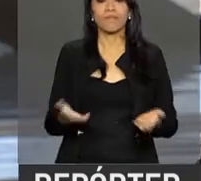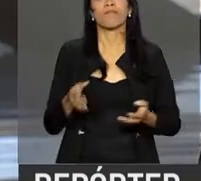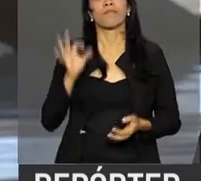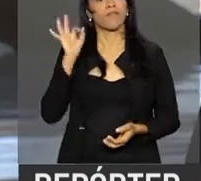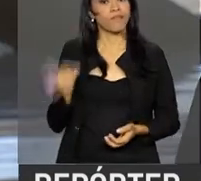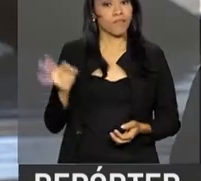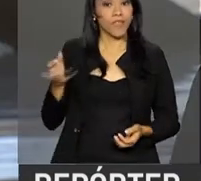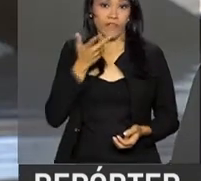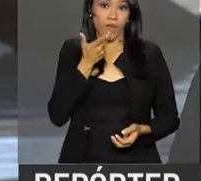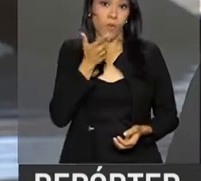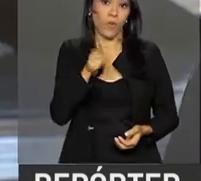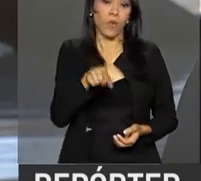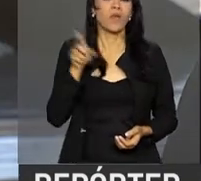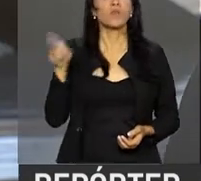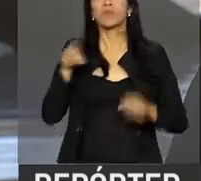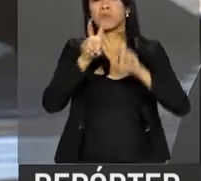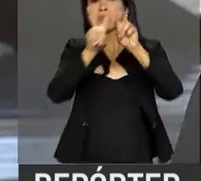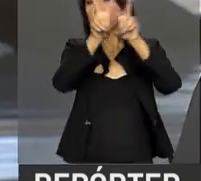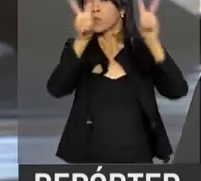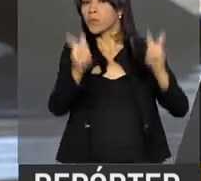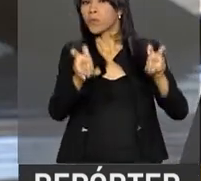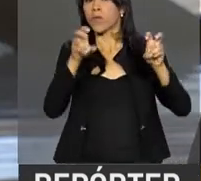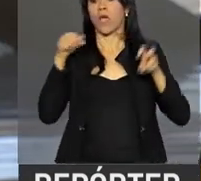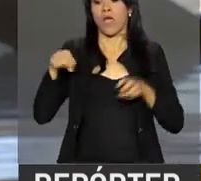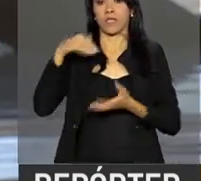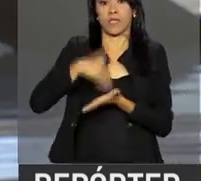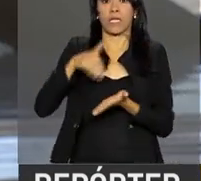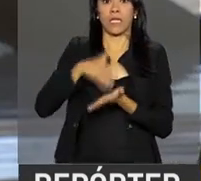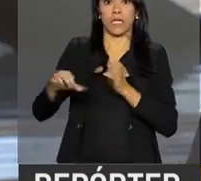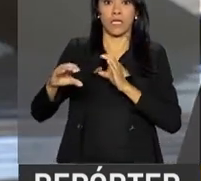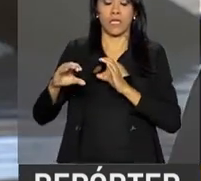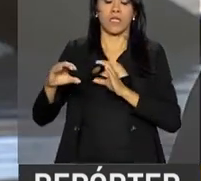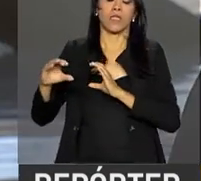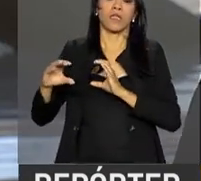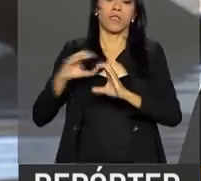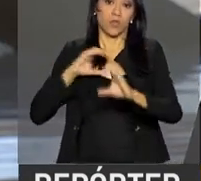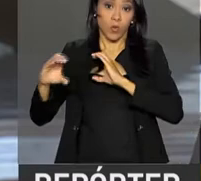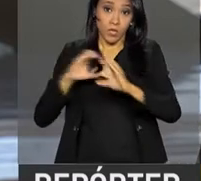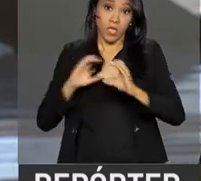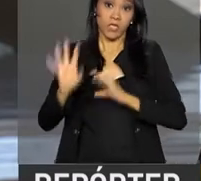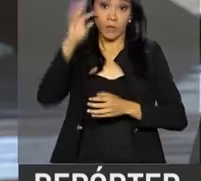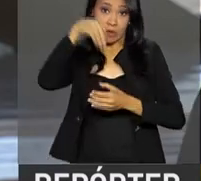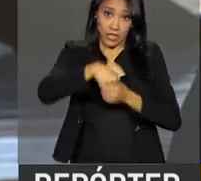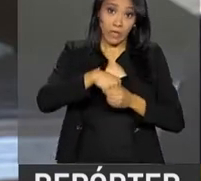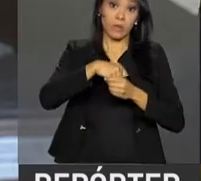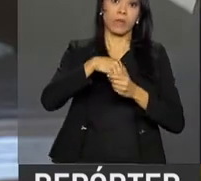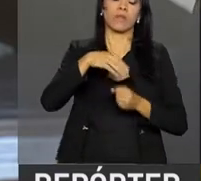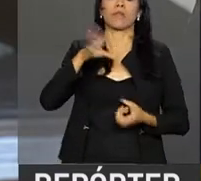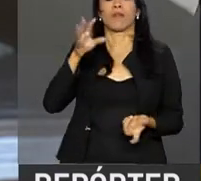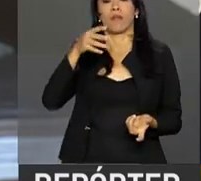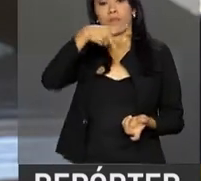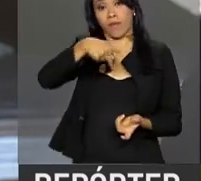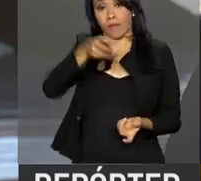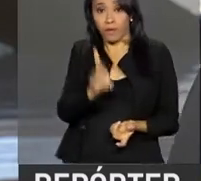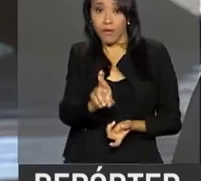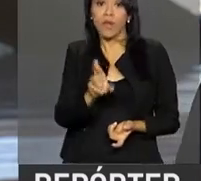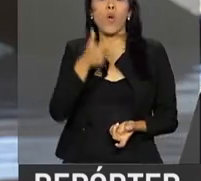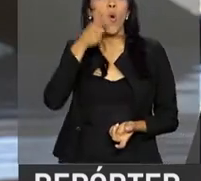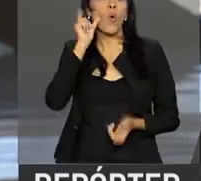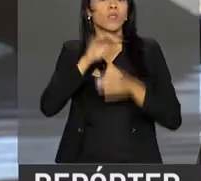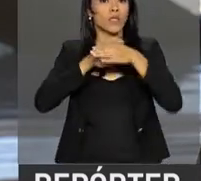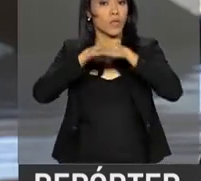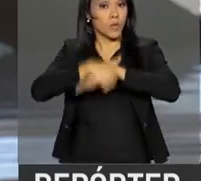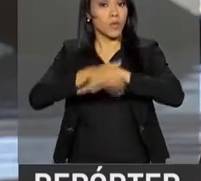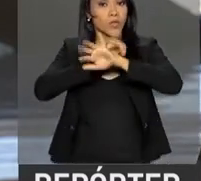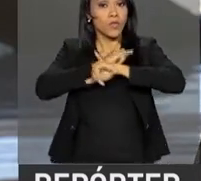falou carol sobre esse assunto a secretária especial de comunicação social da presidência da república afirmou ontem à noite por meio de nota